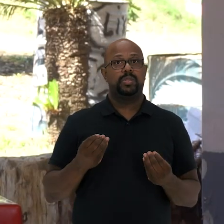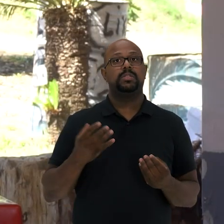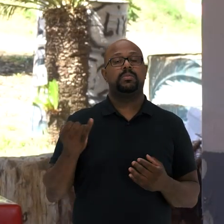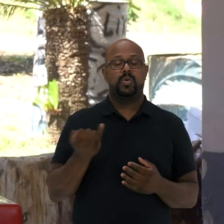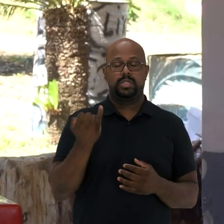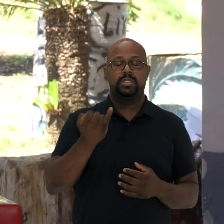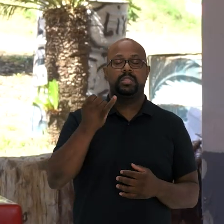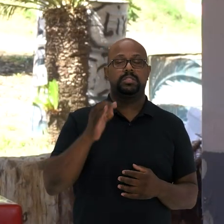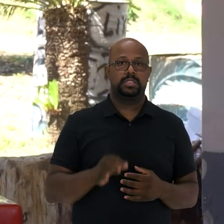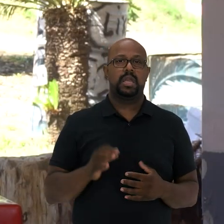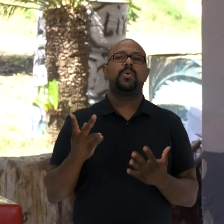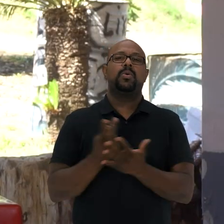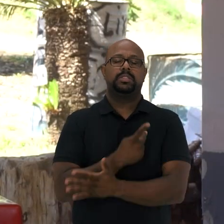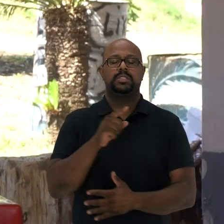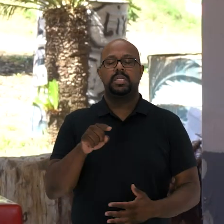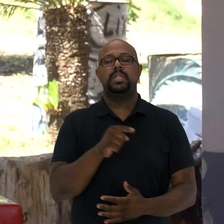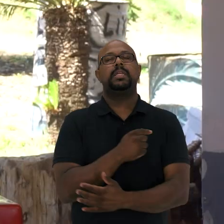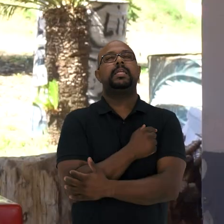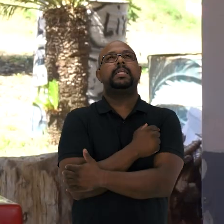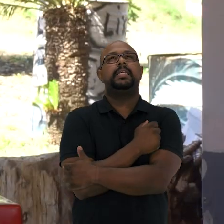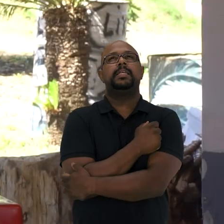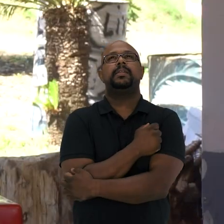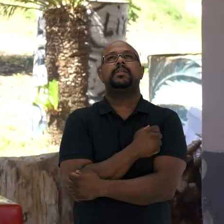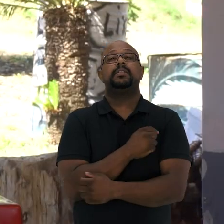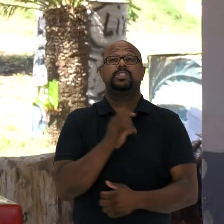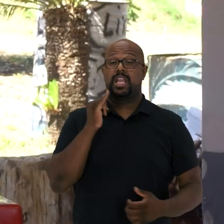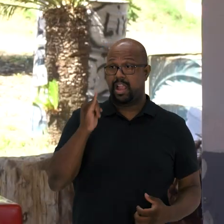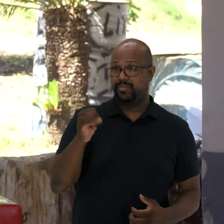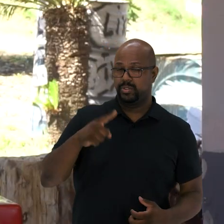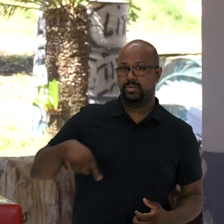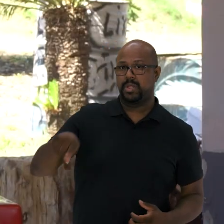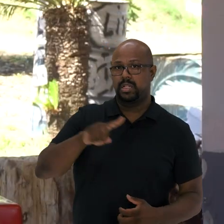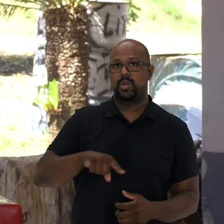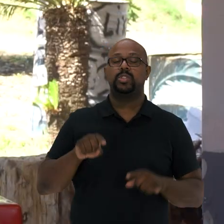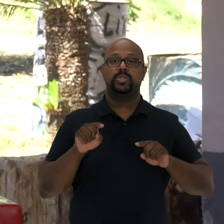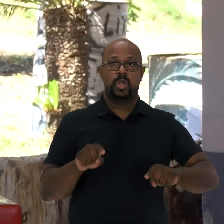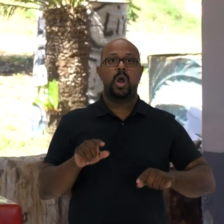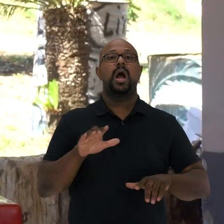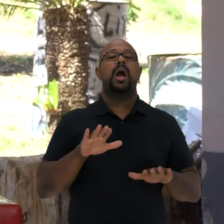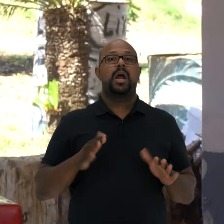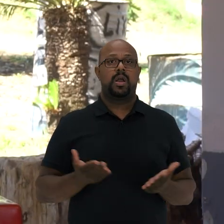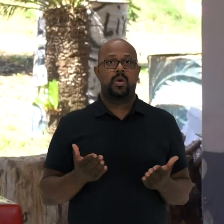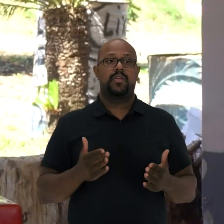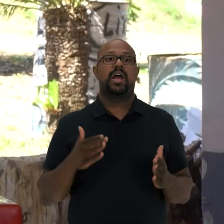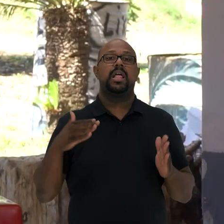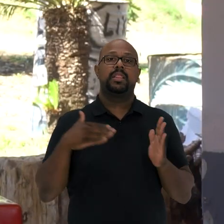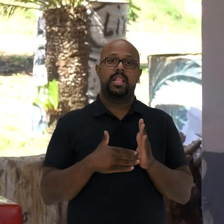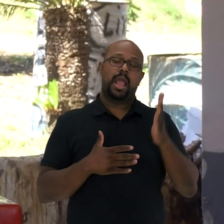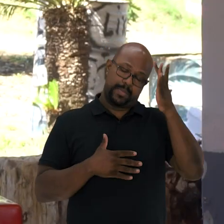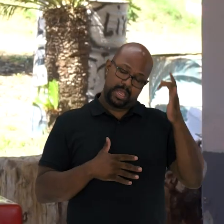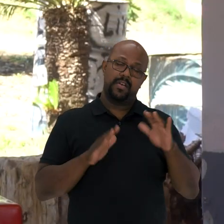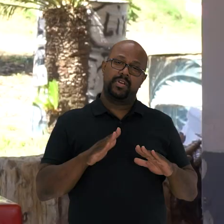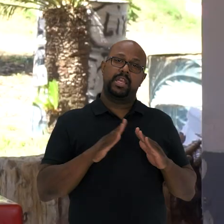Coisas muito importantes, sabe, assim, acontecia de aviso para nós lá, ó, vocês devem ir até